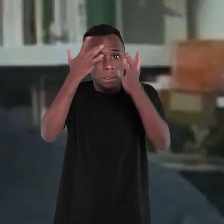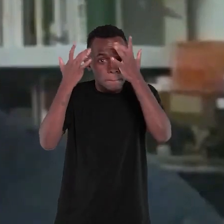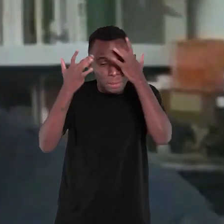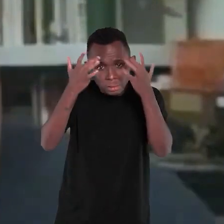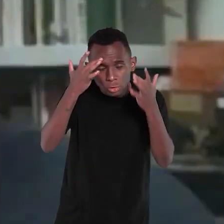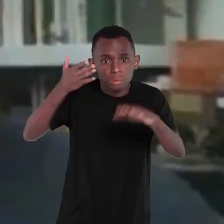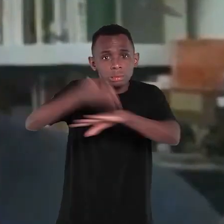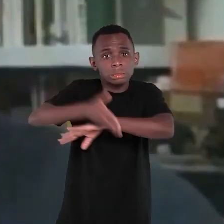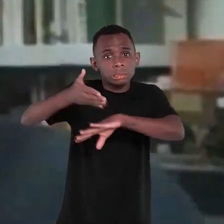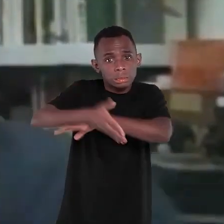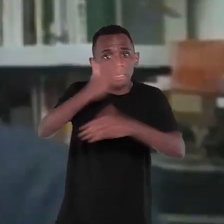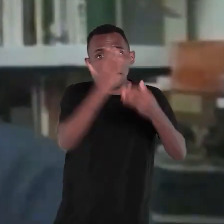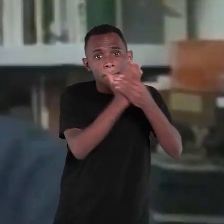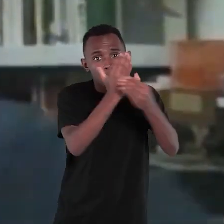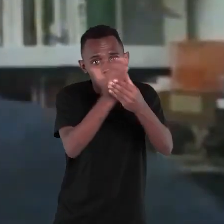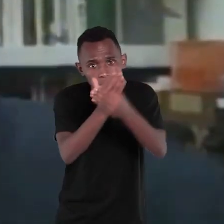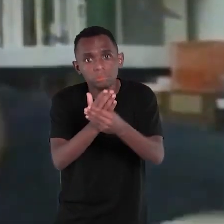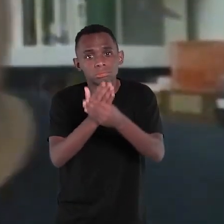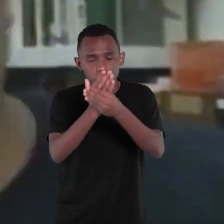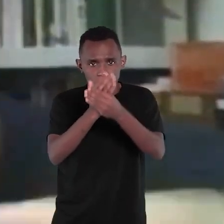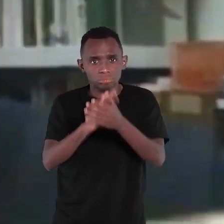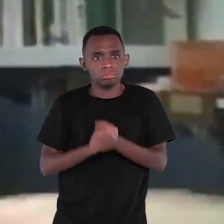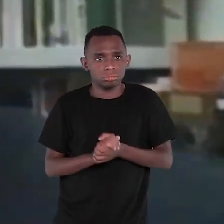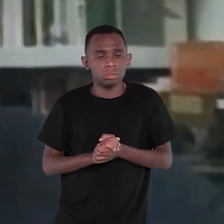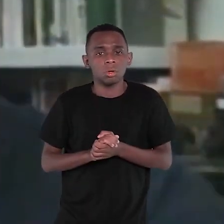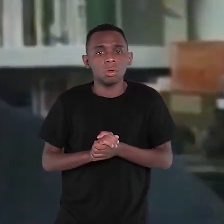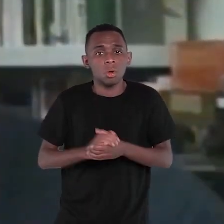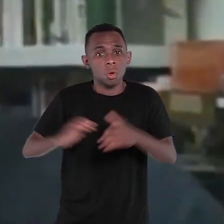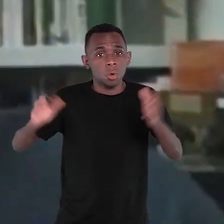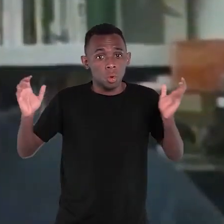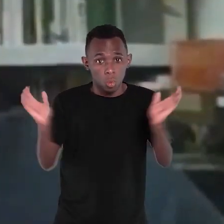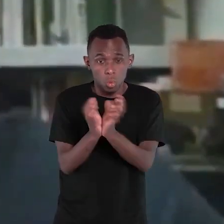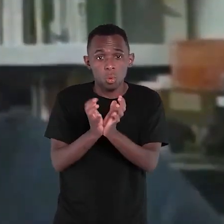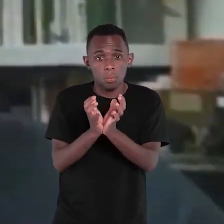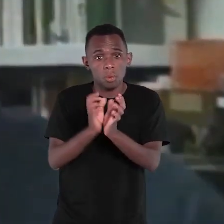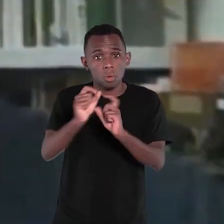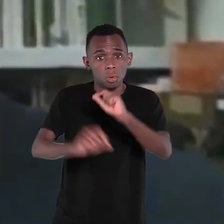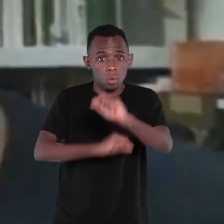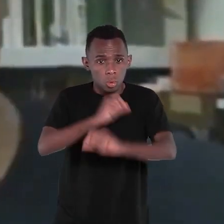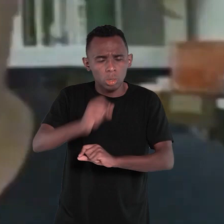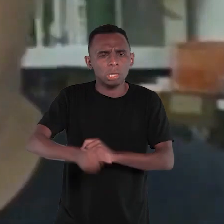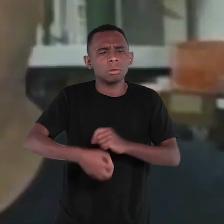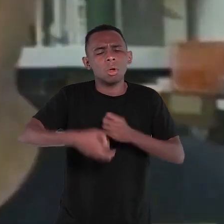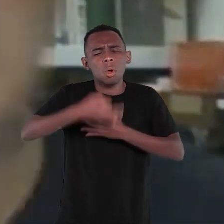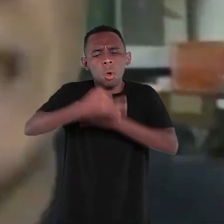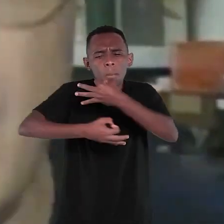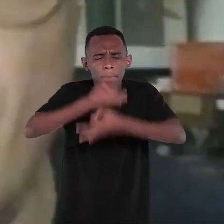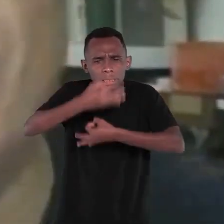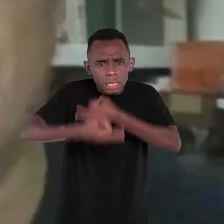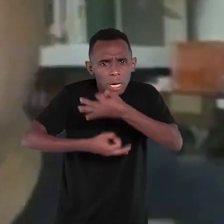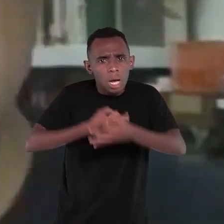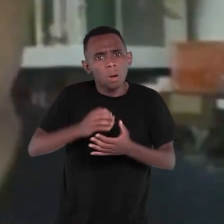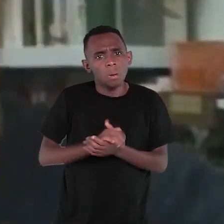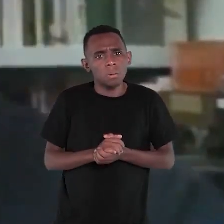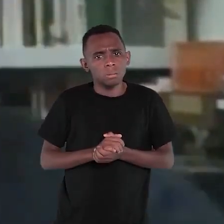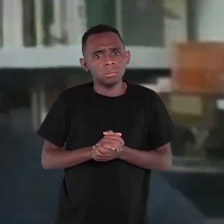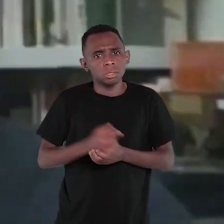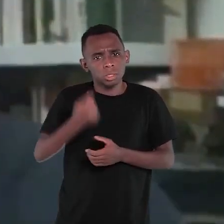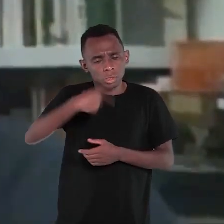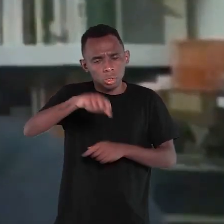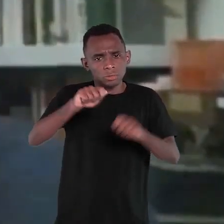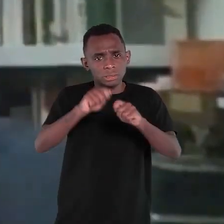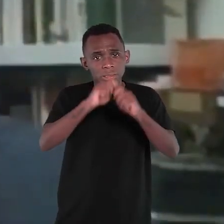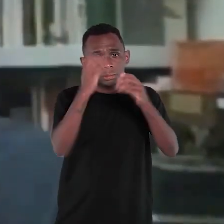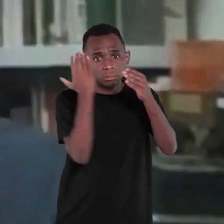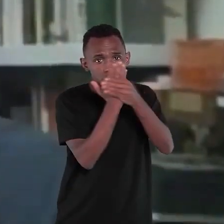da biblioteca, que eram mais 60, para servir como uma espécie de grupo de opinião, né, sobre o que a